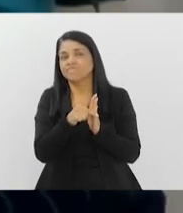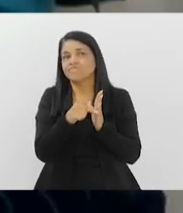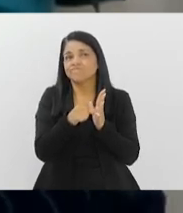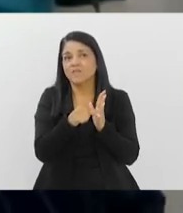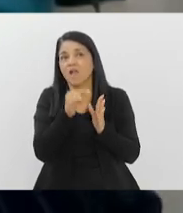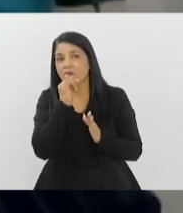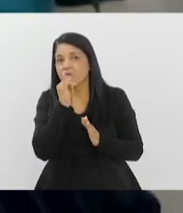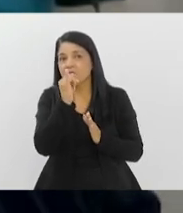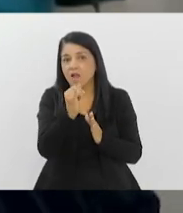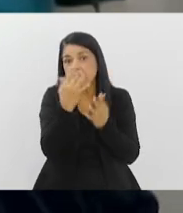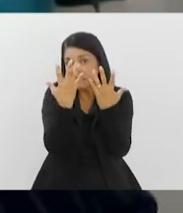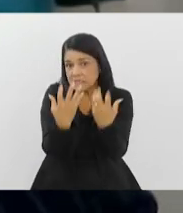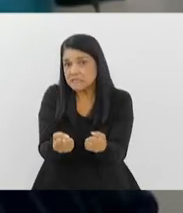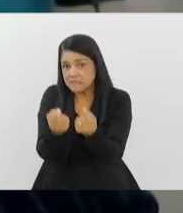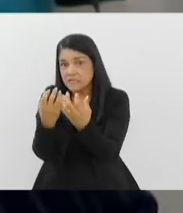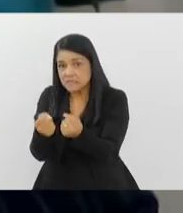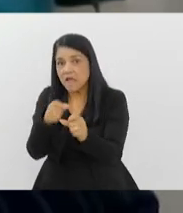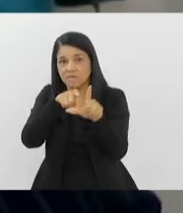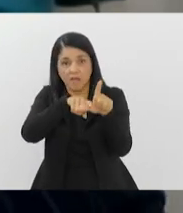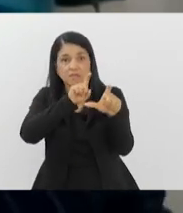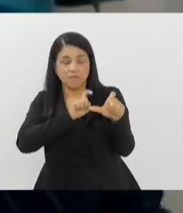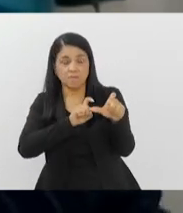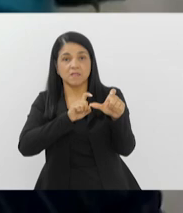a dizer que aceitava esta independência